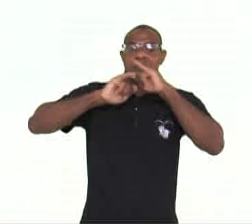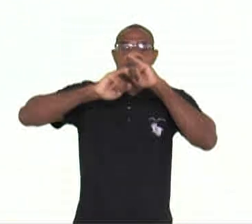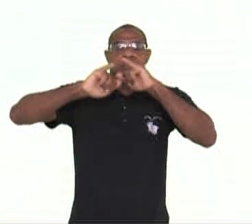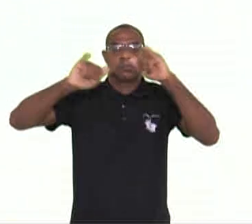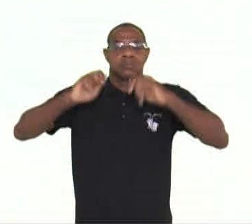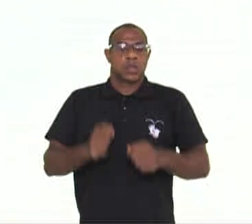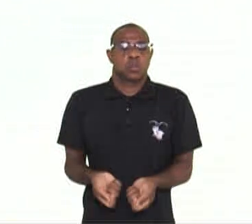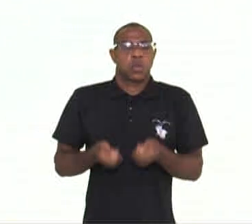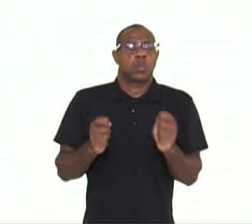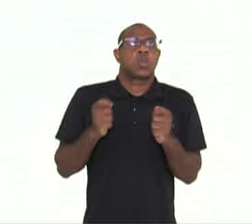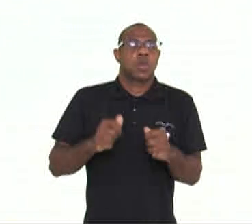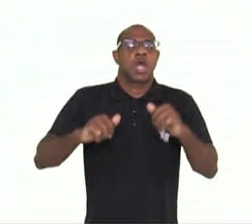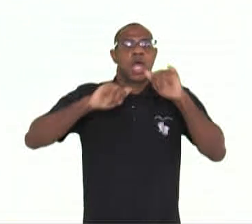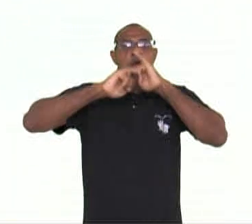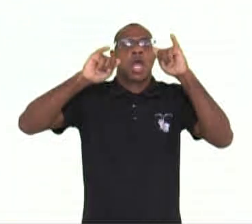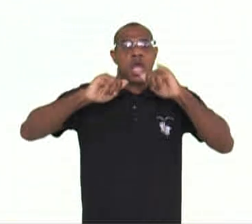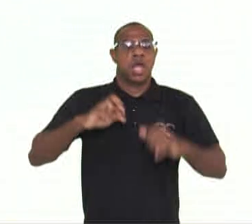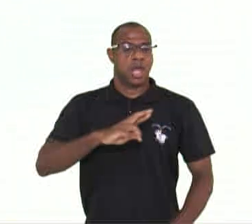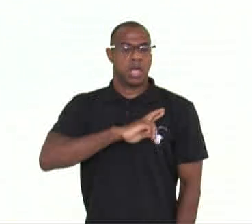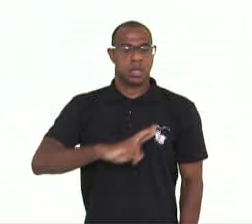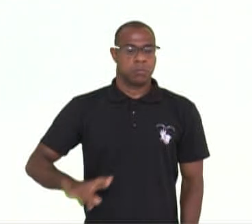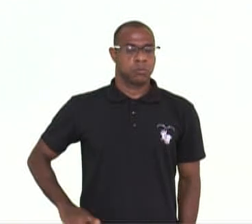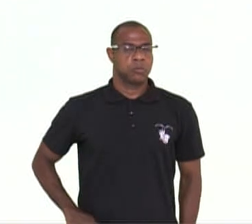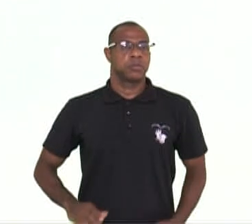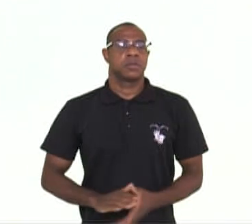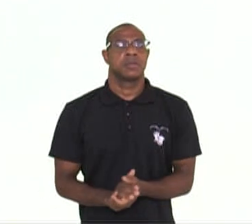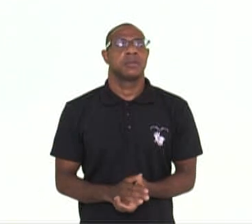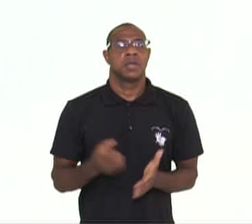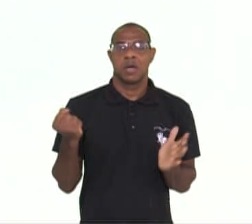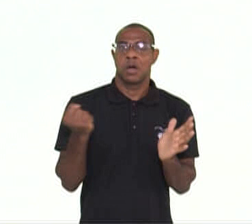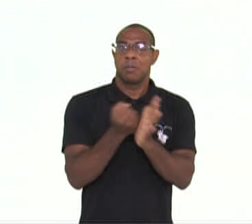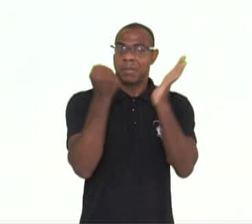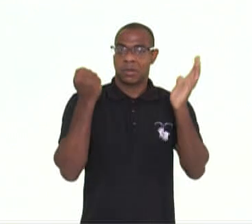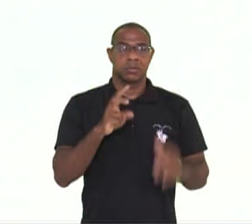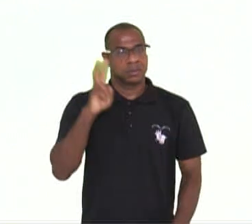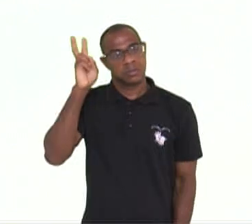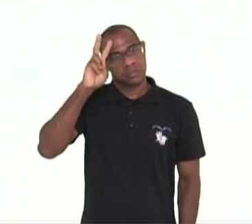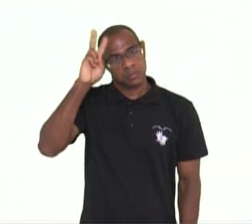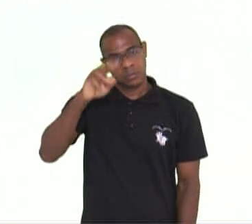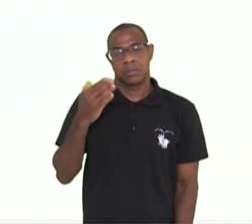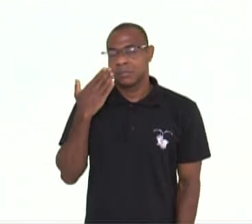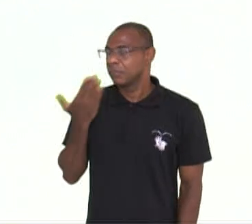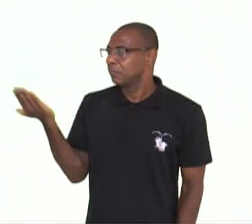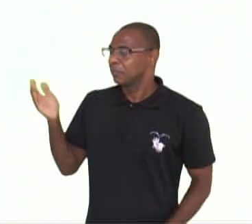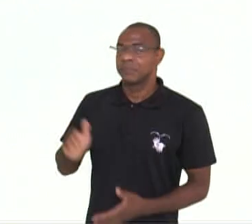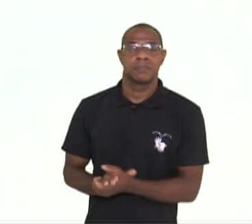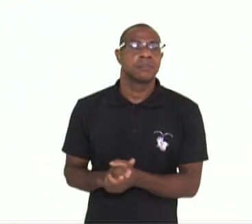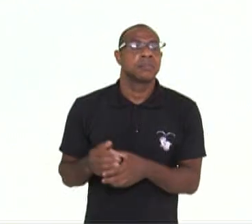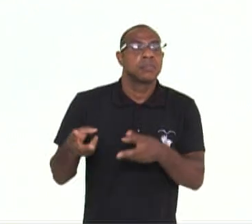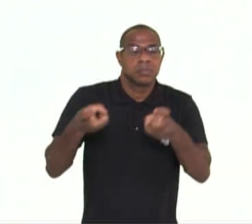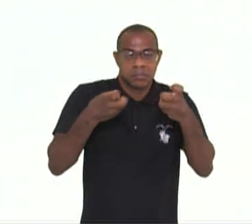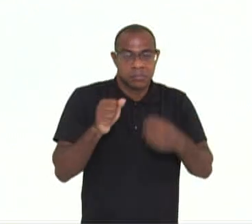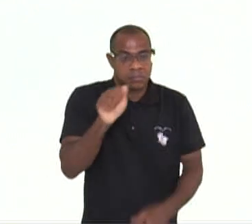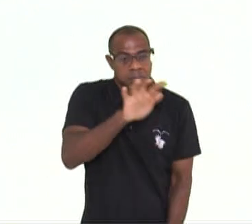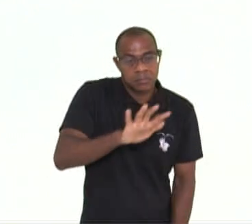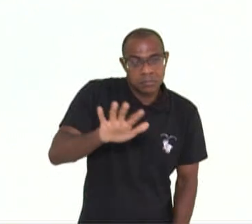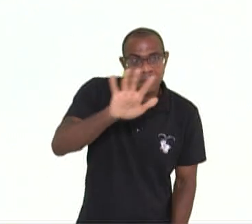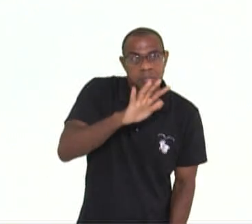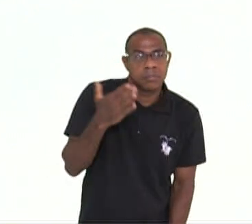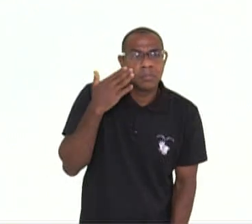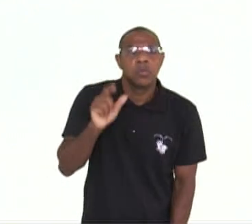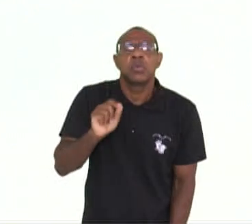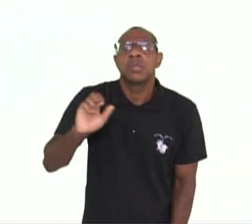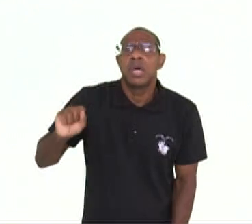Brasil. Duas imagens bem importantes aí desse momento da nossa história. Depois de tudo isso, uma atividade. Observe essa imagem. O que